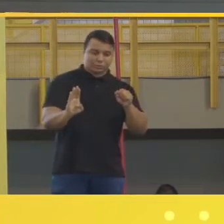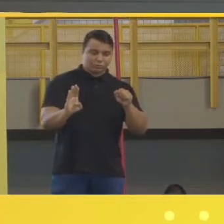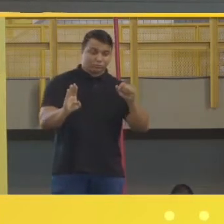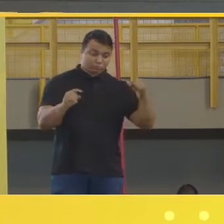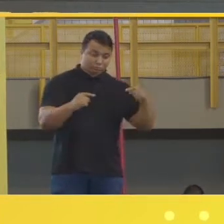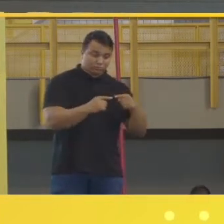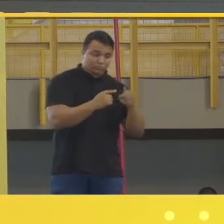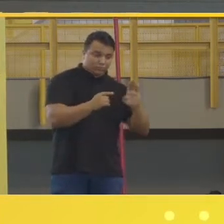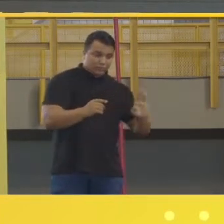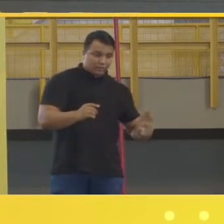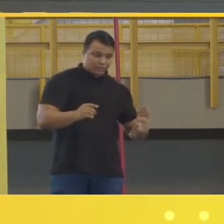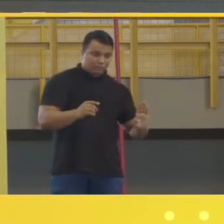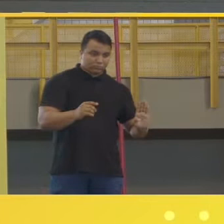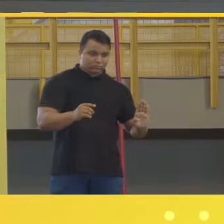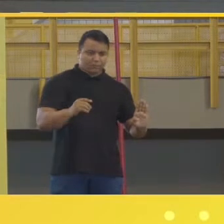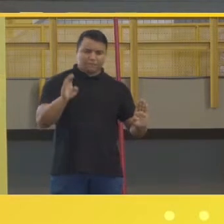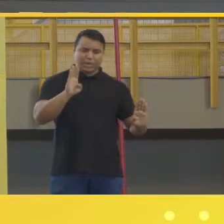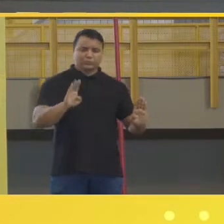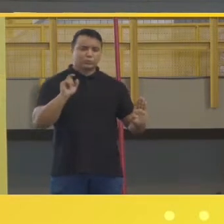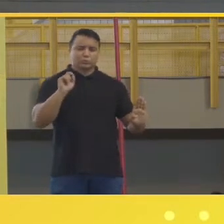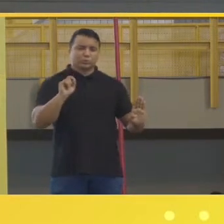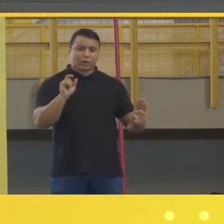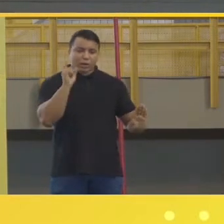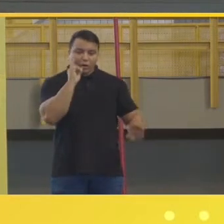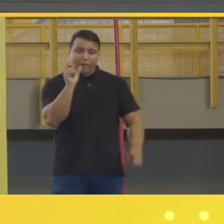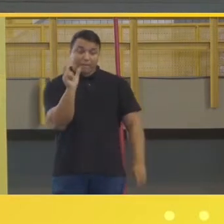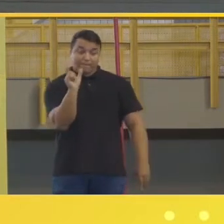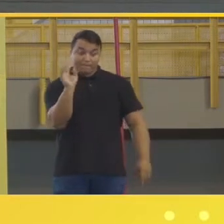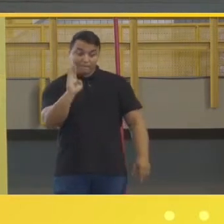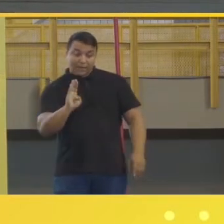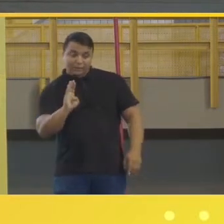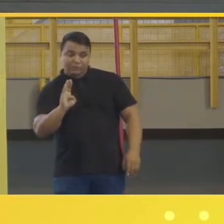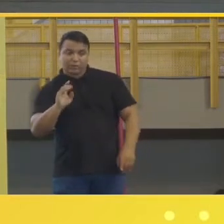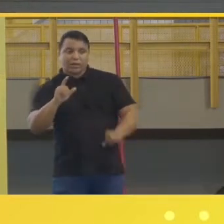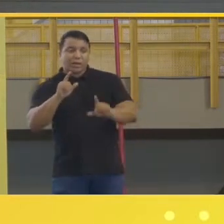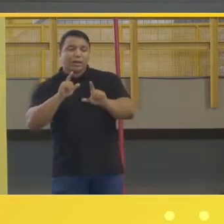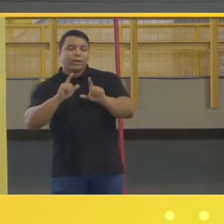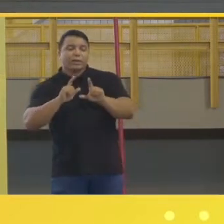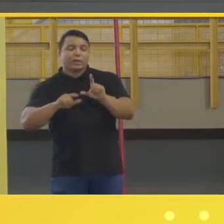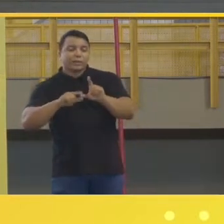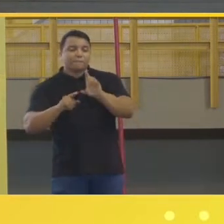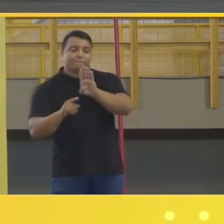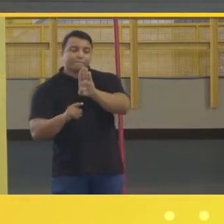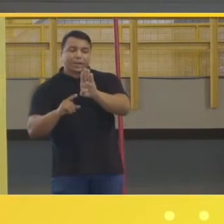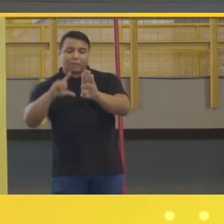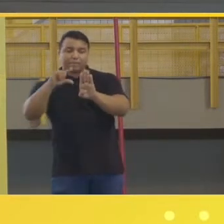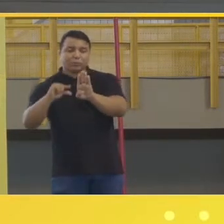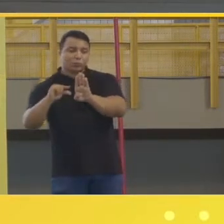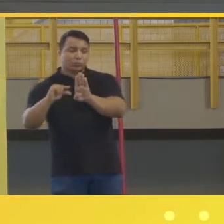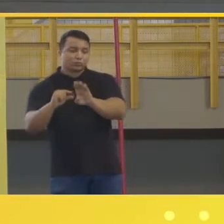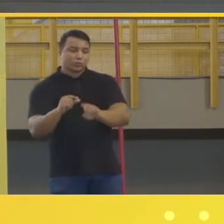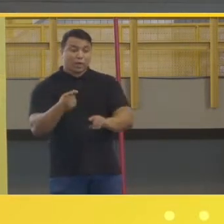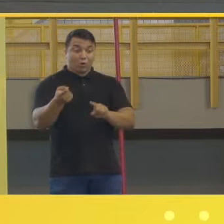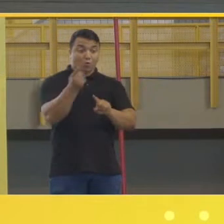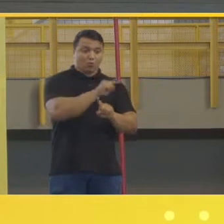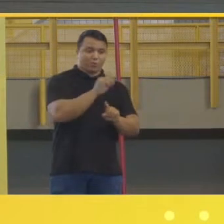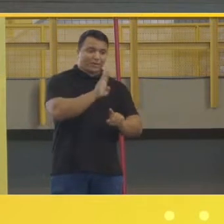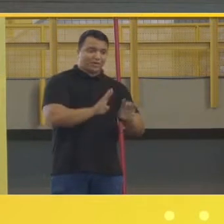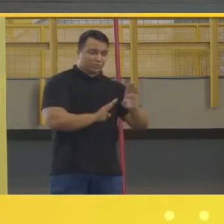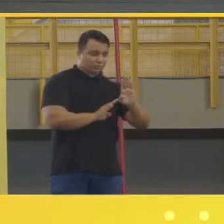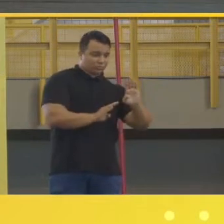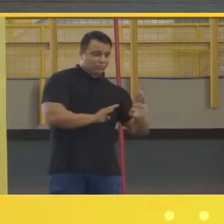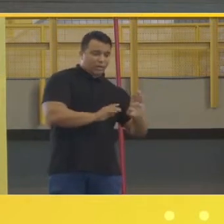Brasil. Reparem que o primeiro Brasil, escrito com B minúsculo, e o segundo com B